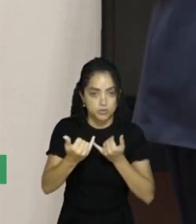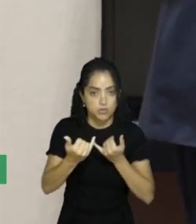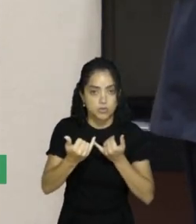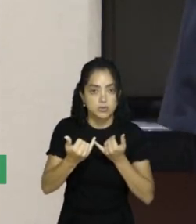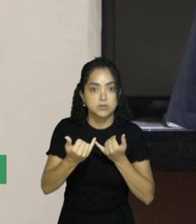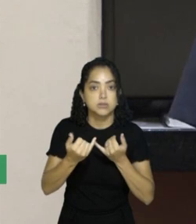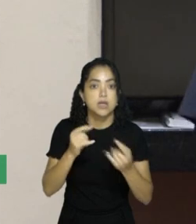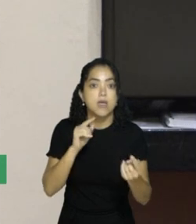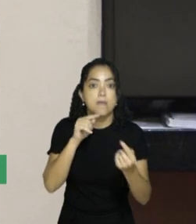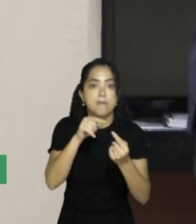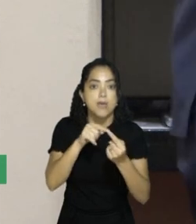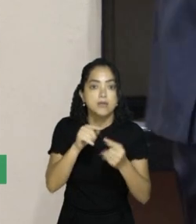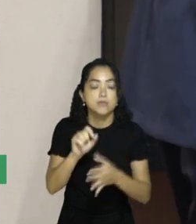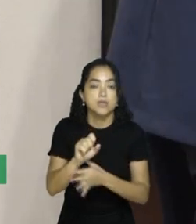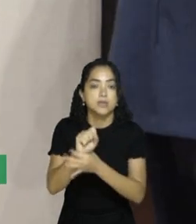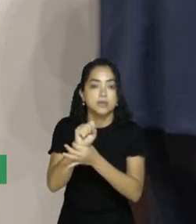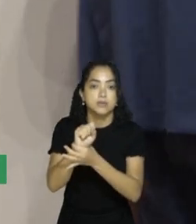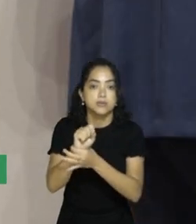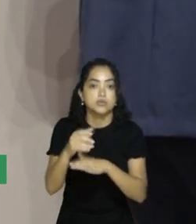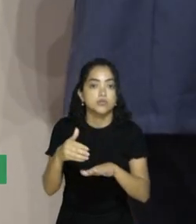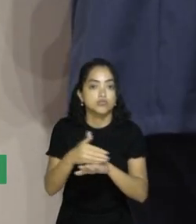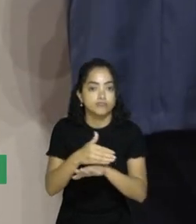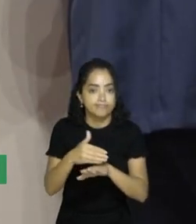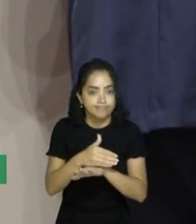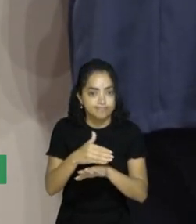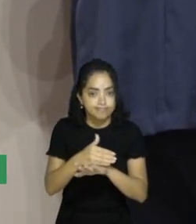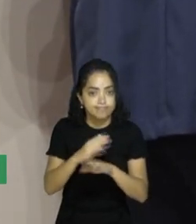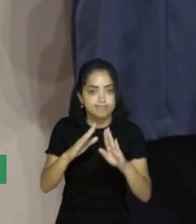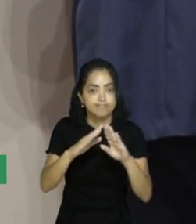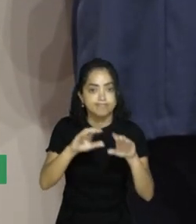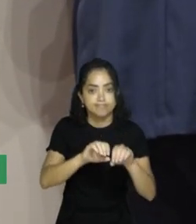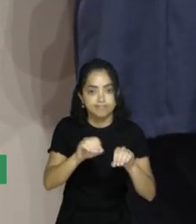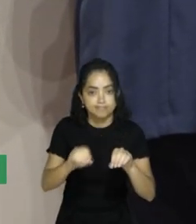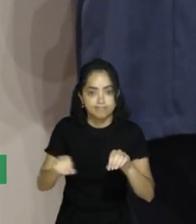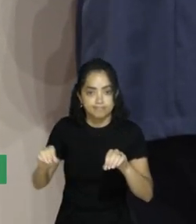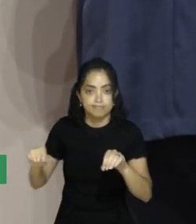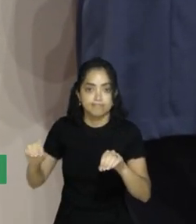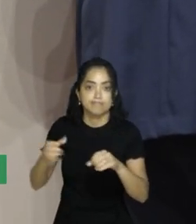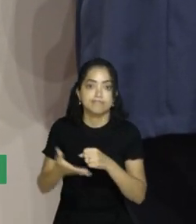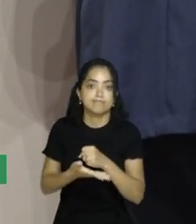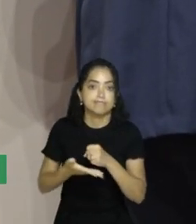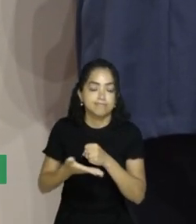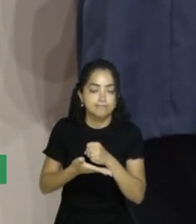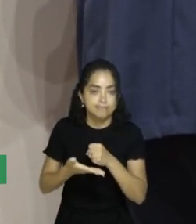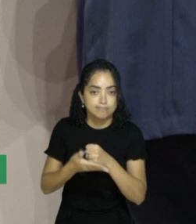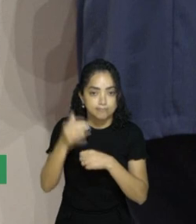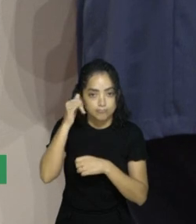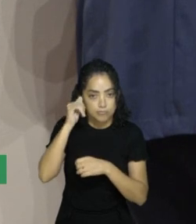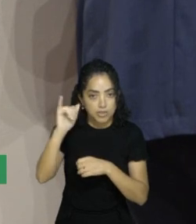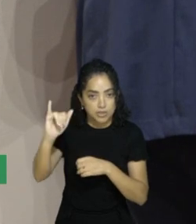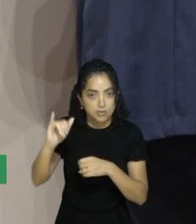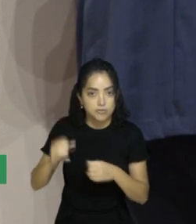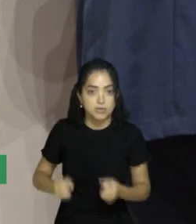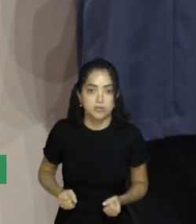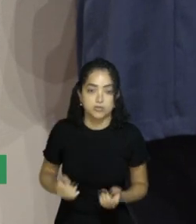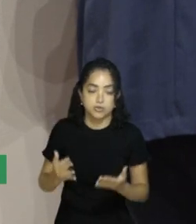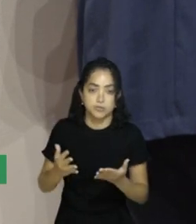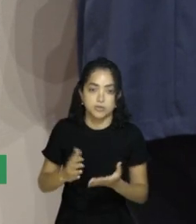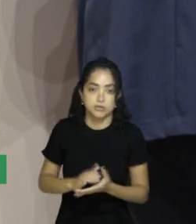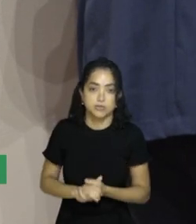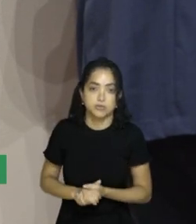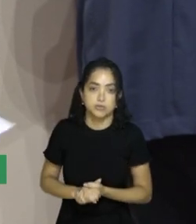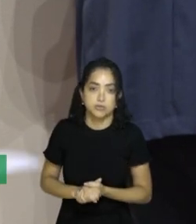estabelecidas para garantir o acesso adequado ao saneamento básico e medidas utilizadas para evitar o desperdício em discussão